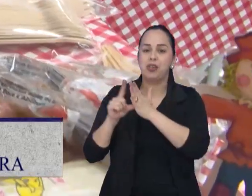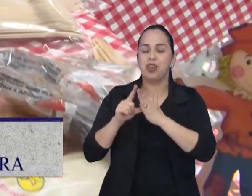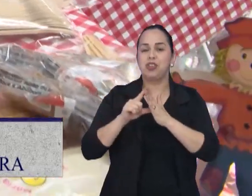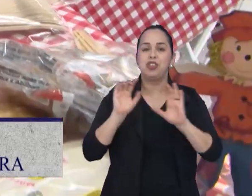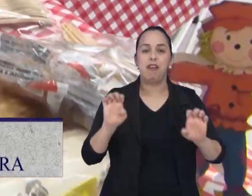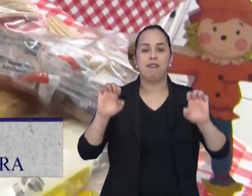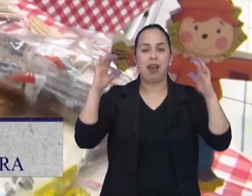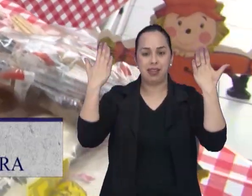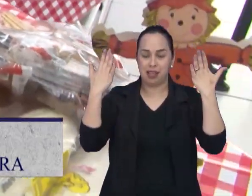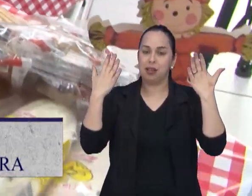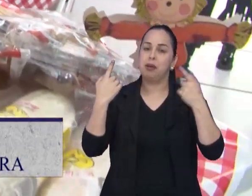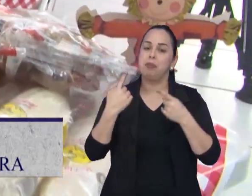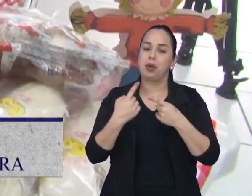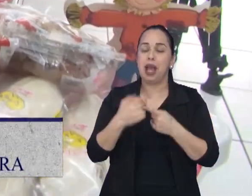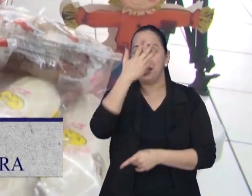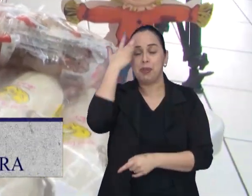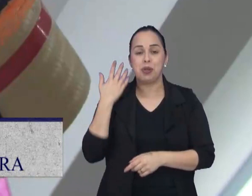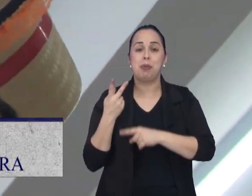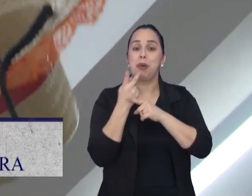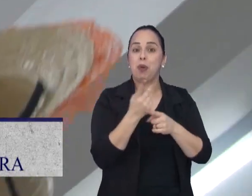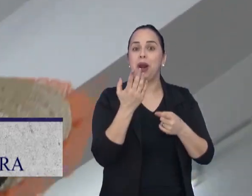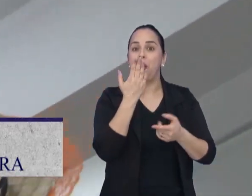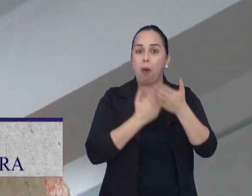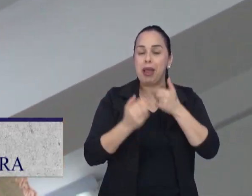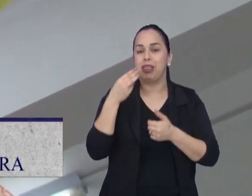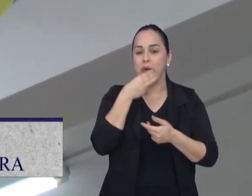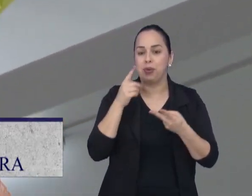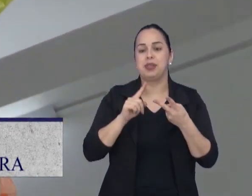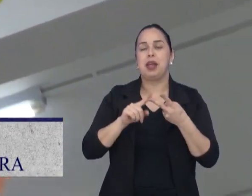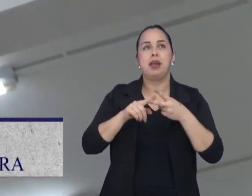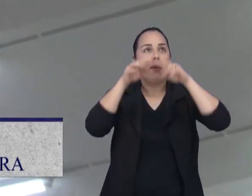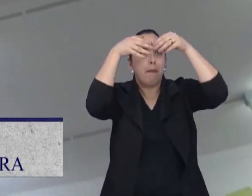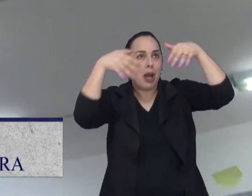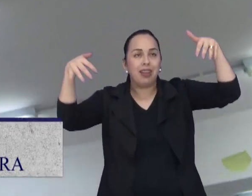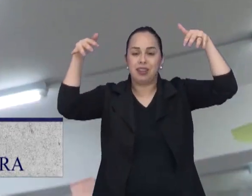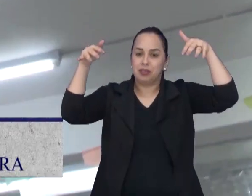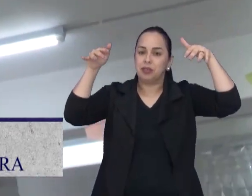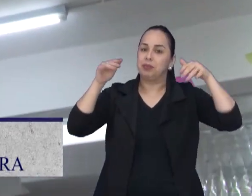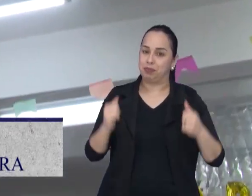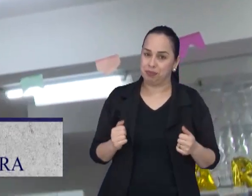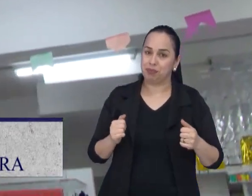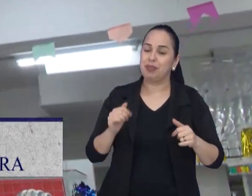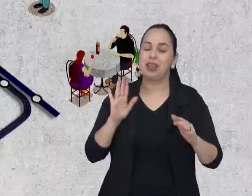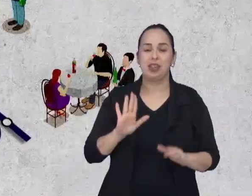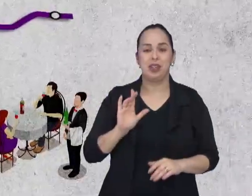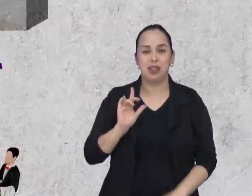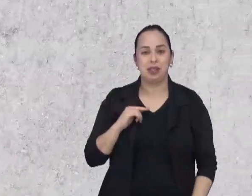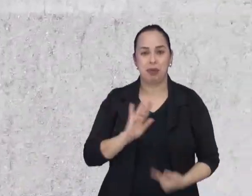vendas ficam aquecidas por conta da procura por doces, bandeirinhas e outros acessórios decorativos. É já